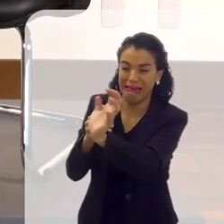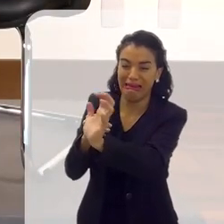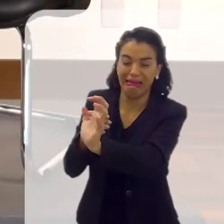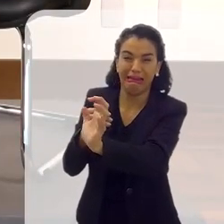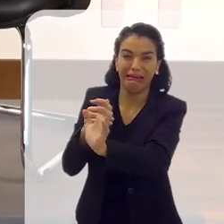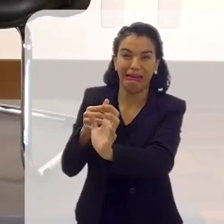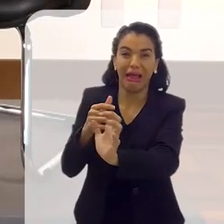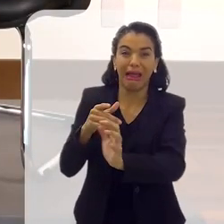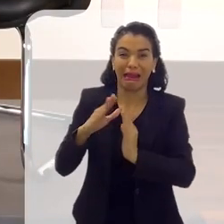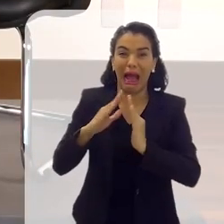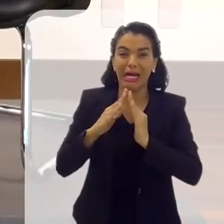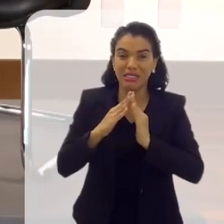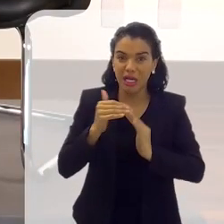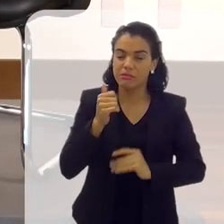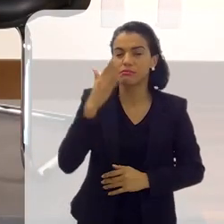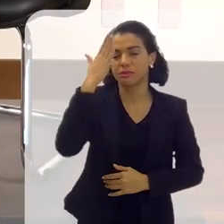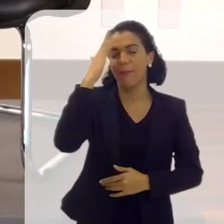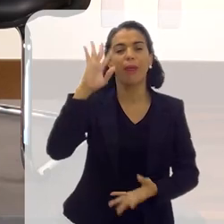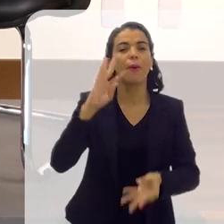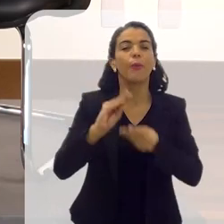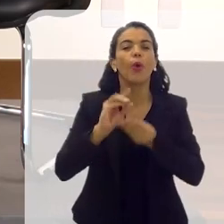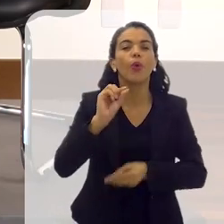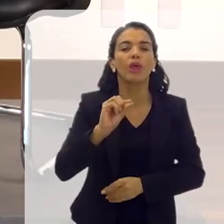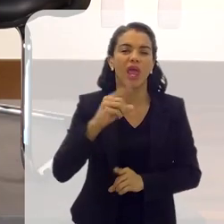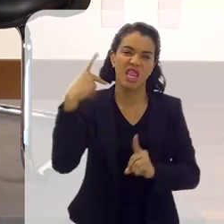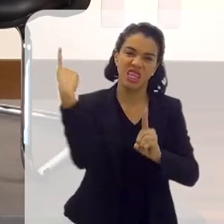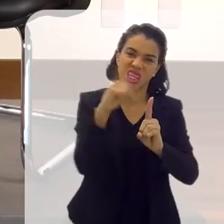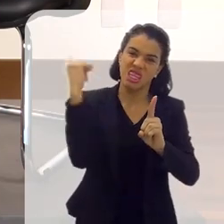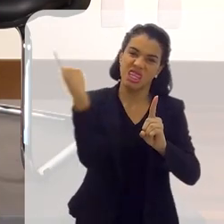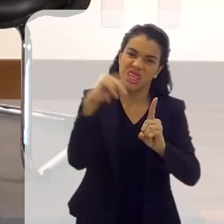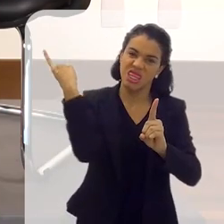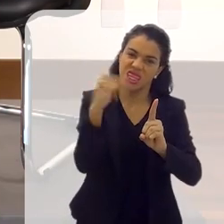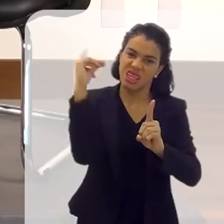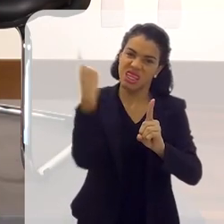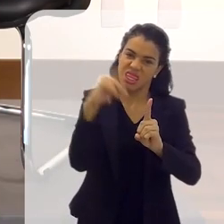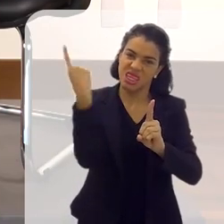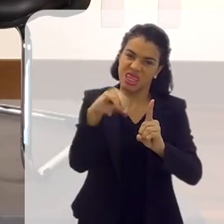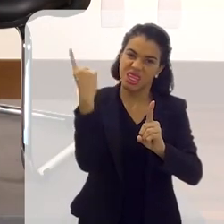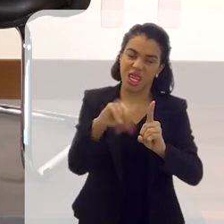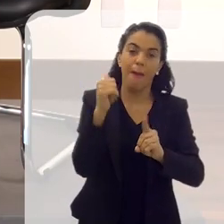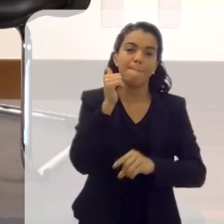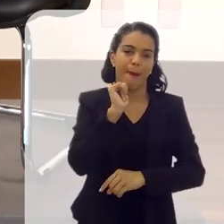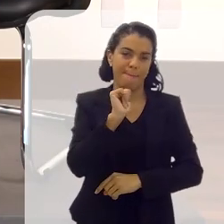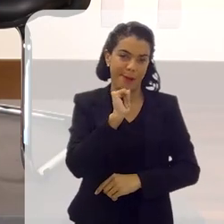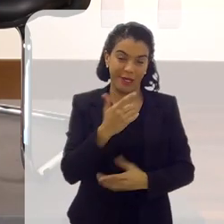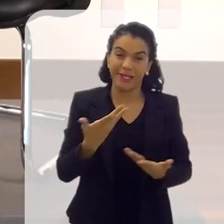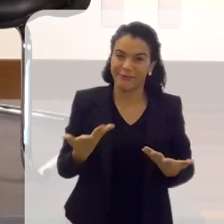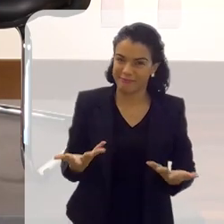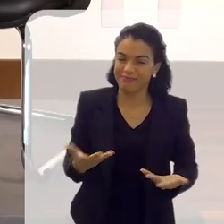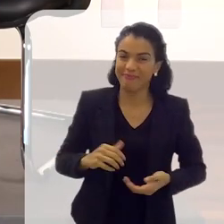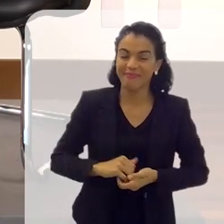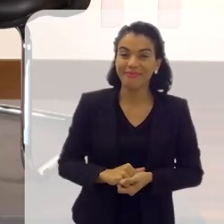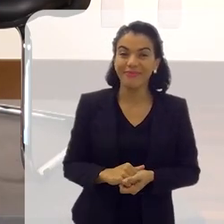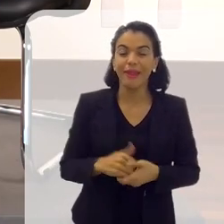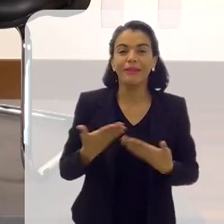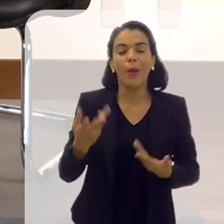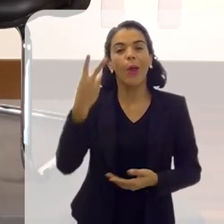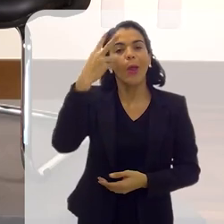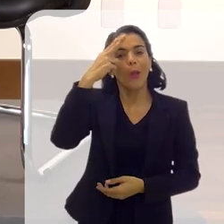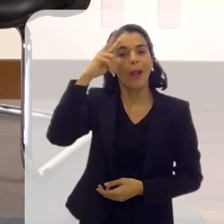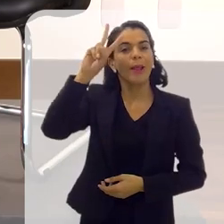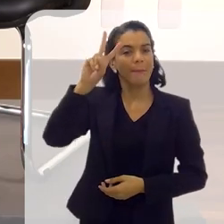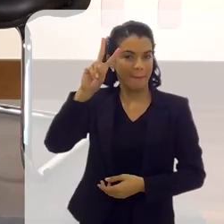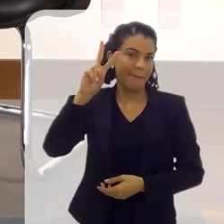não chegar em casa, porque, quando chegasse com aquele em casa, sabia que ia dar ruim. E aí eu